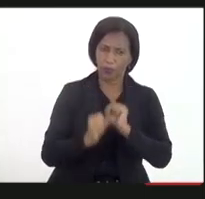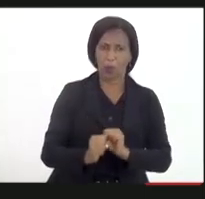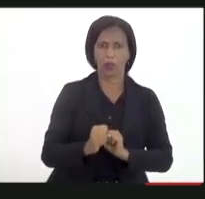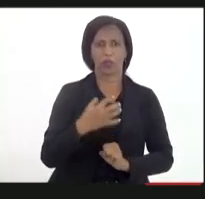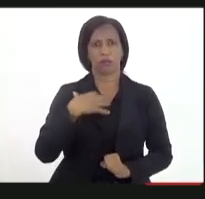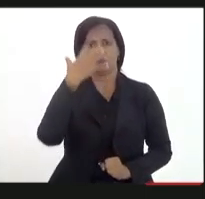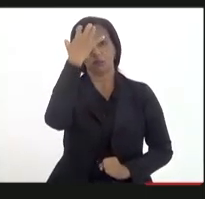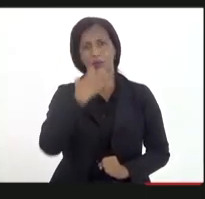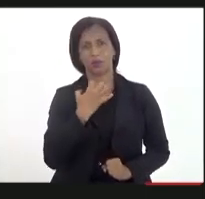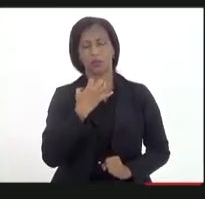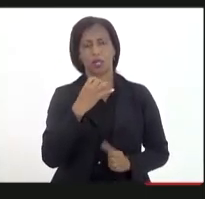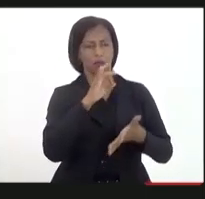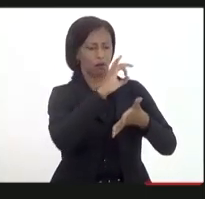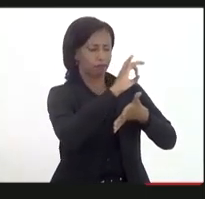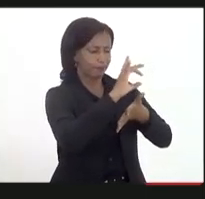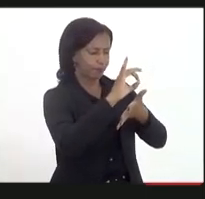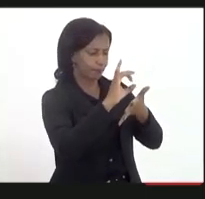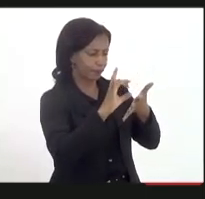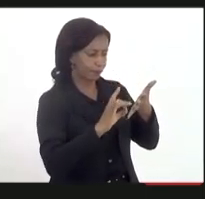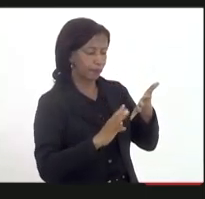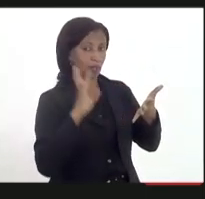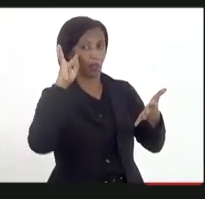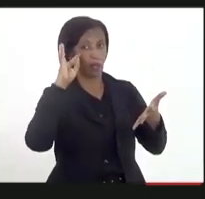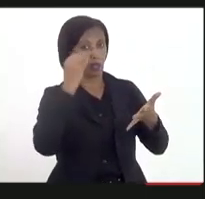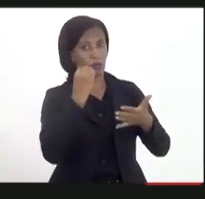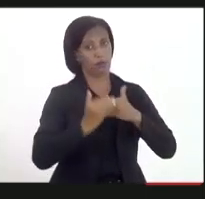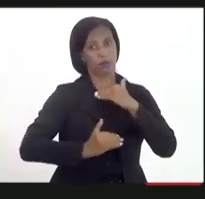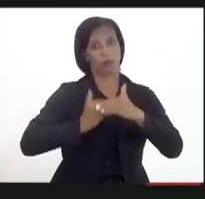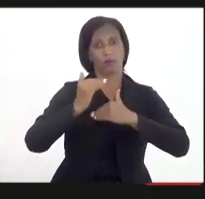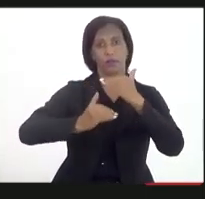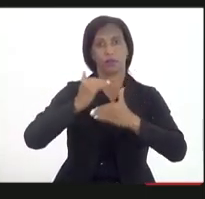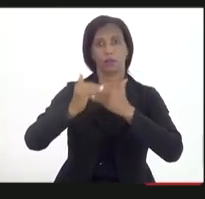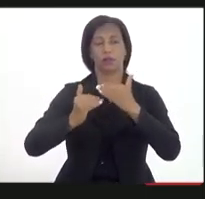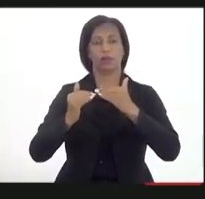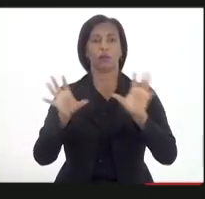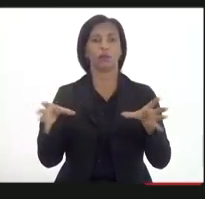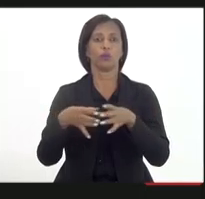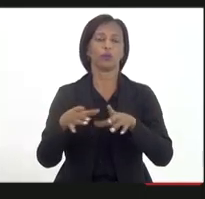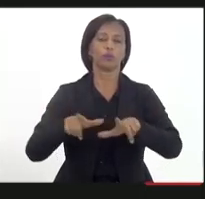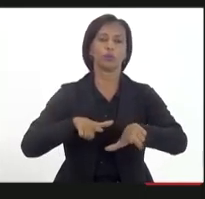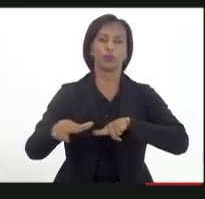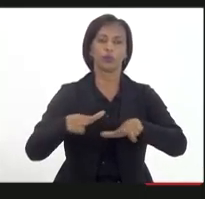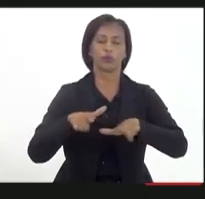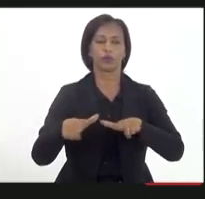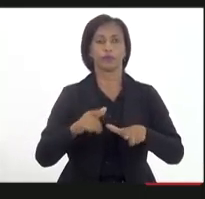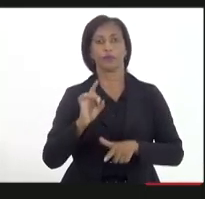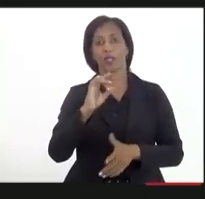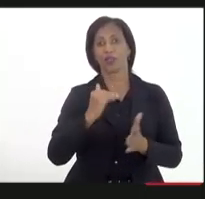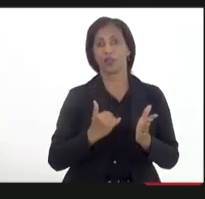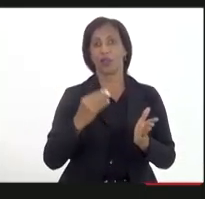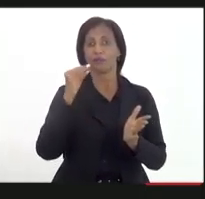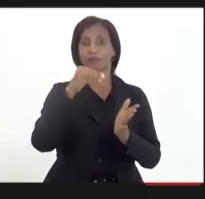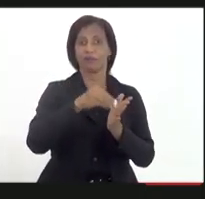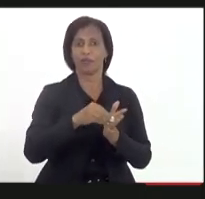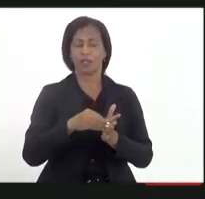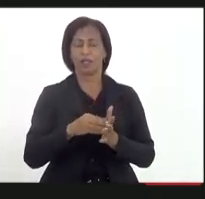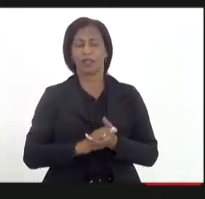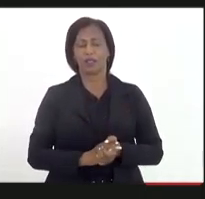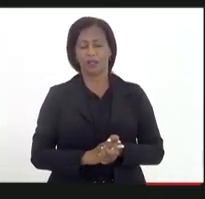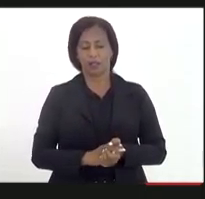Nas questões pertinentes da ao que vai ser desenvolvido no grupo de trabalho e só acrescentando que as